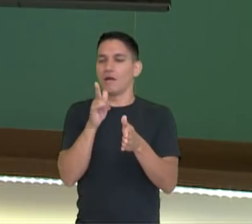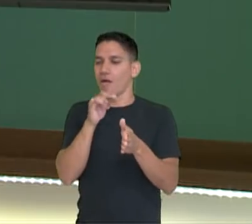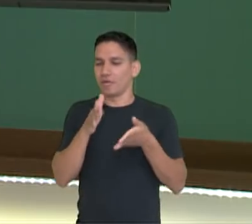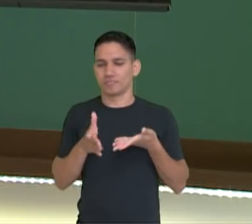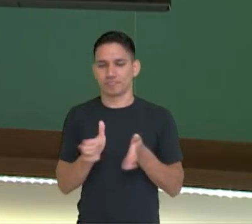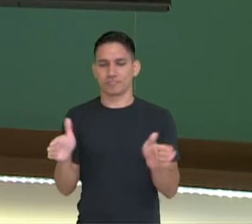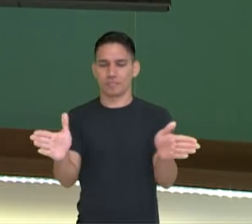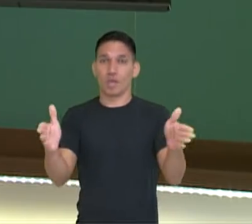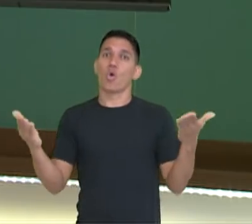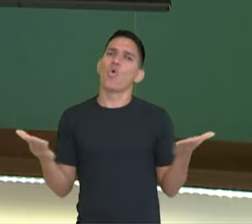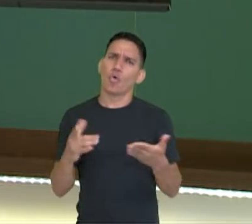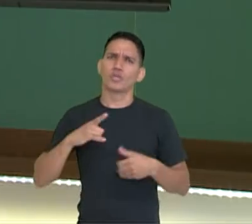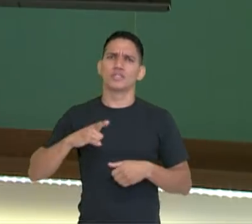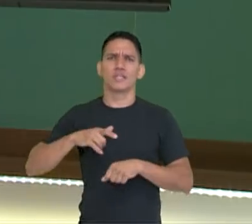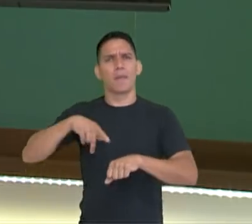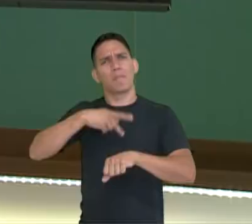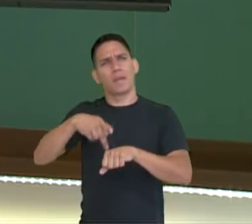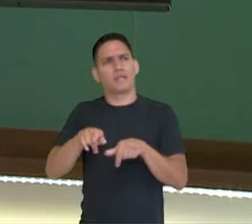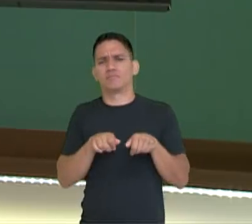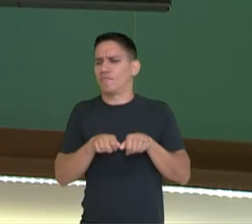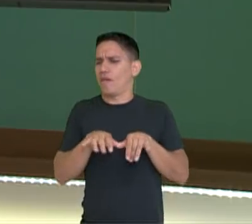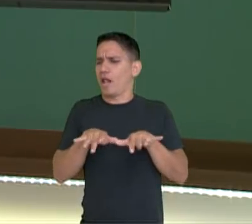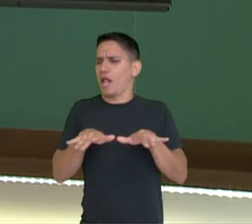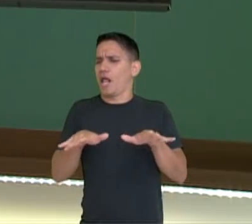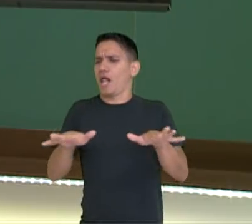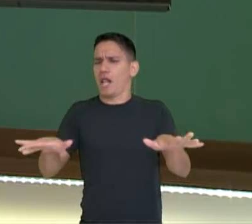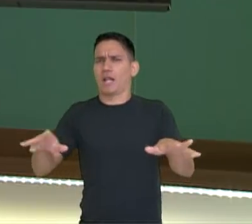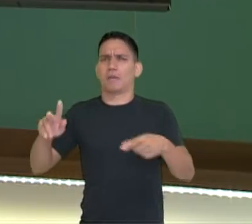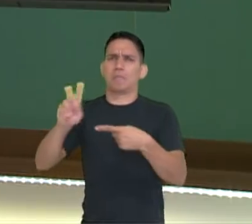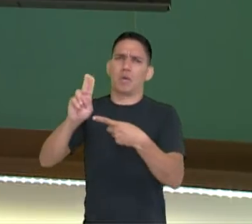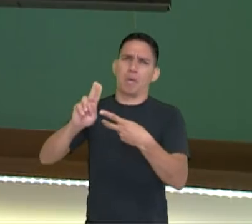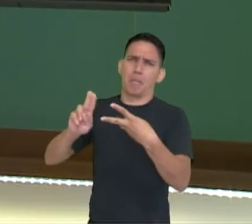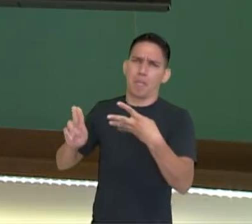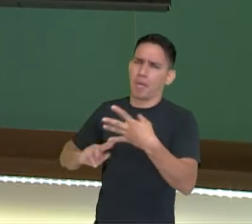ele corta vários países, entre eles o Iraque, o Kuwait, a